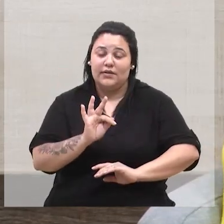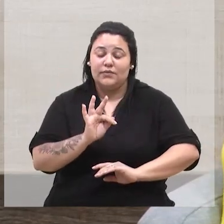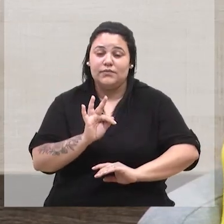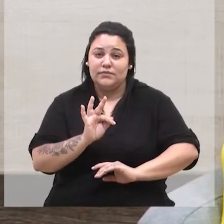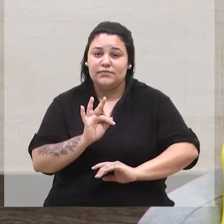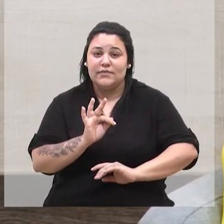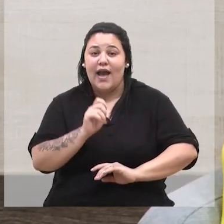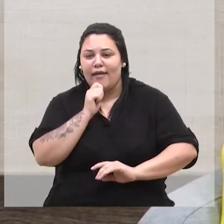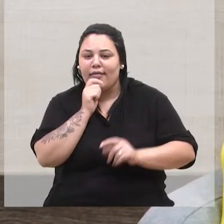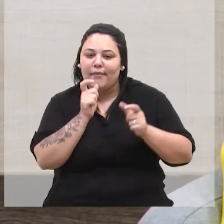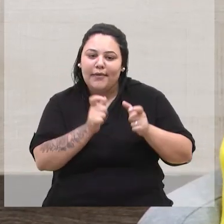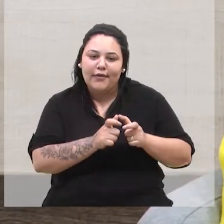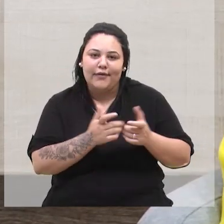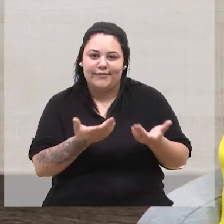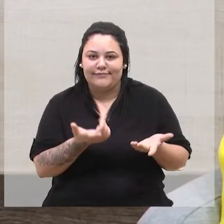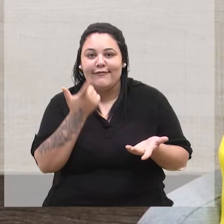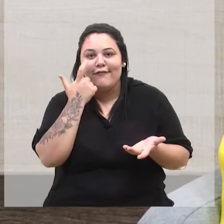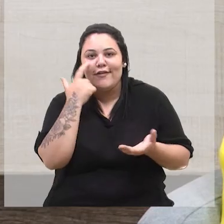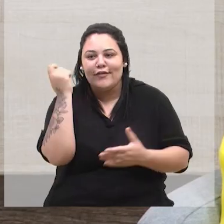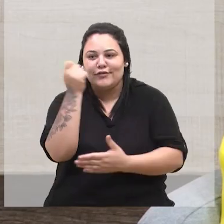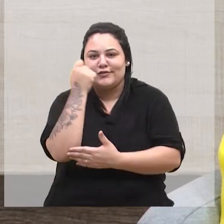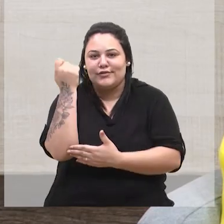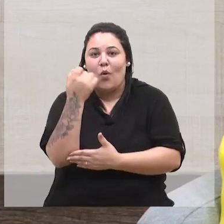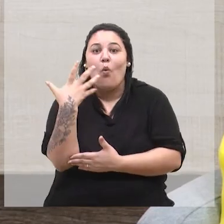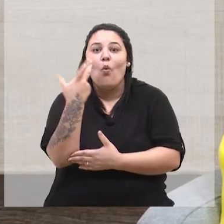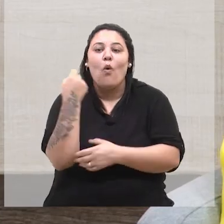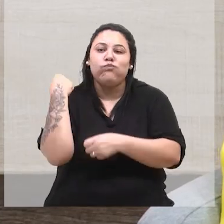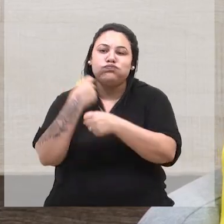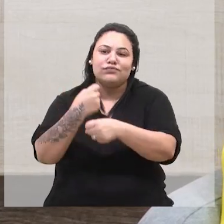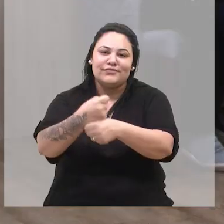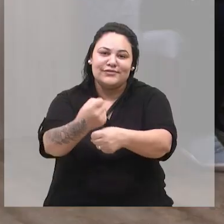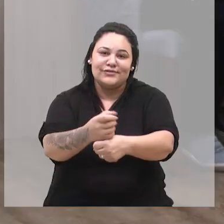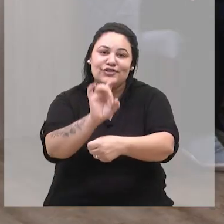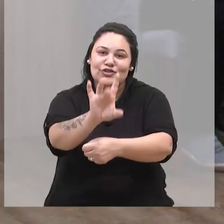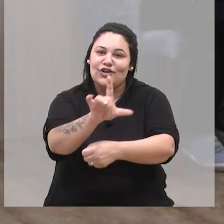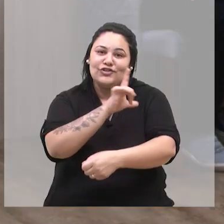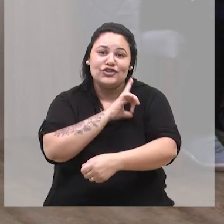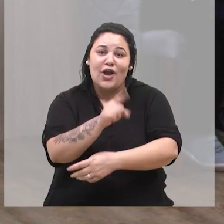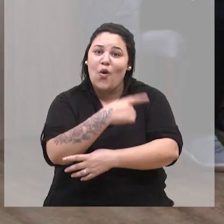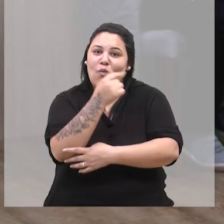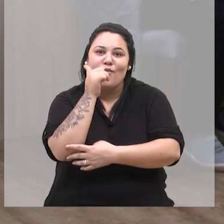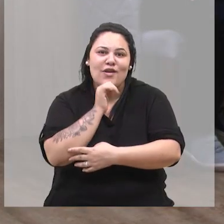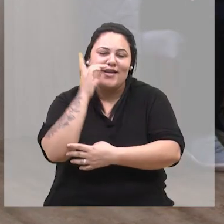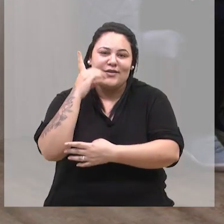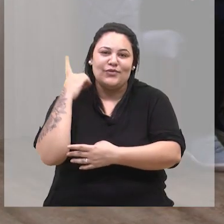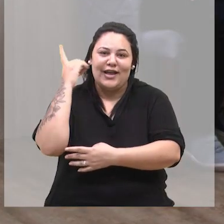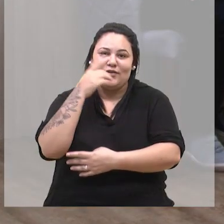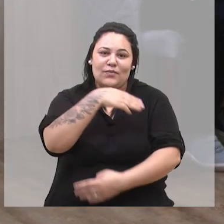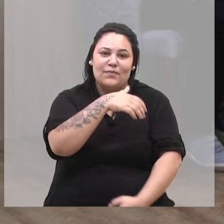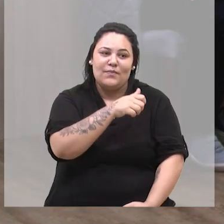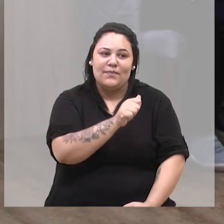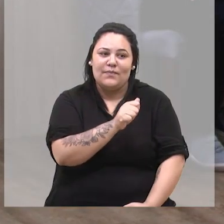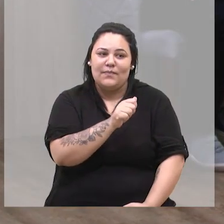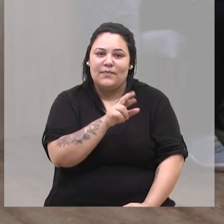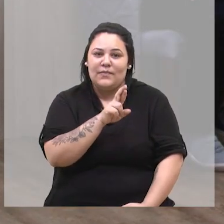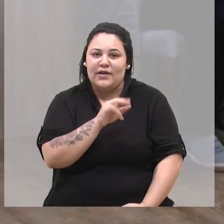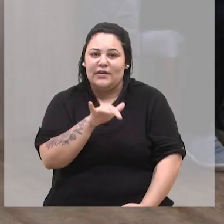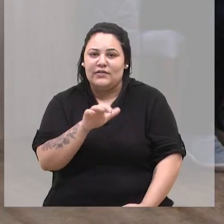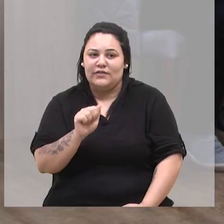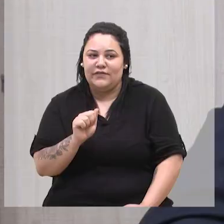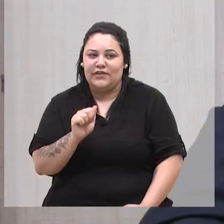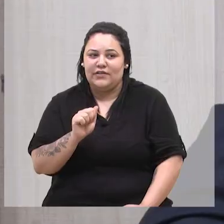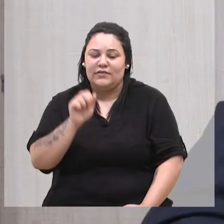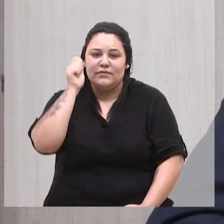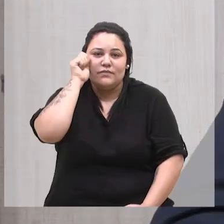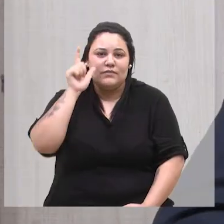mais restrito. Veja o Rio Grande do Sul, há quantos anos só tinha uma mulher que era a deputada Maria do Rosário, durante muitos anos, né? Que continua lá.